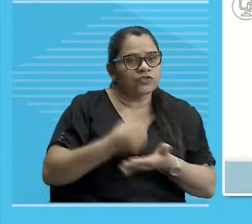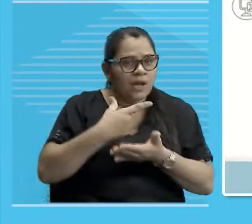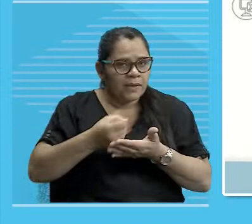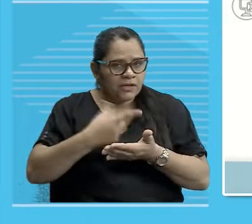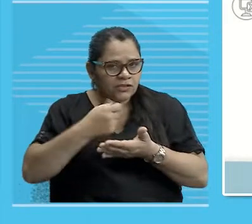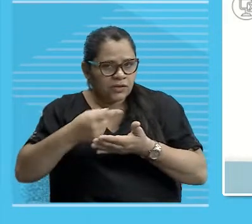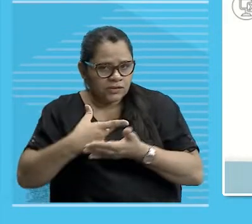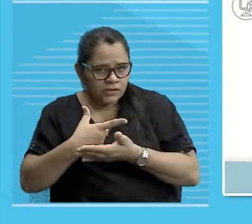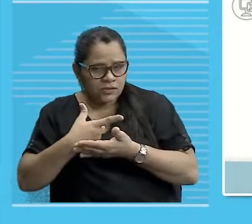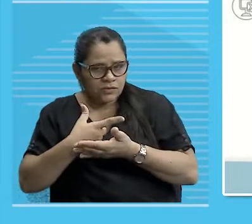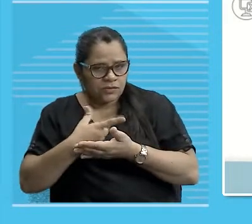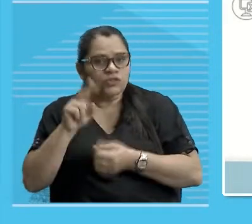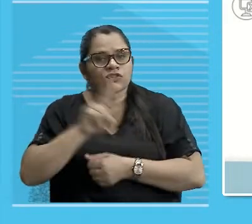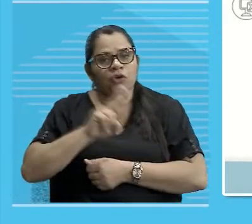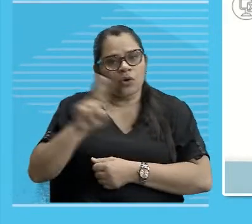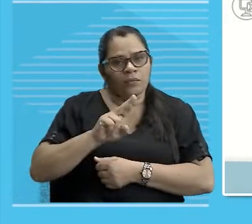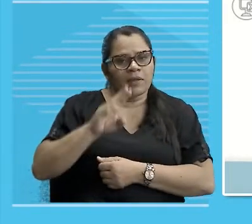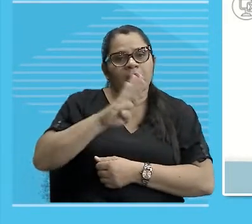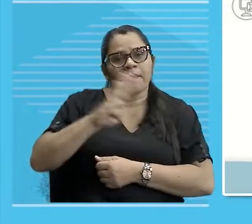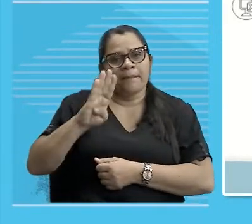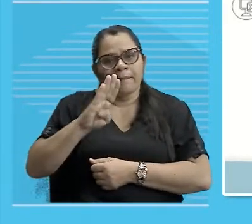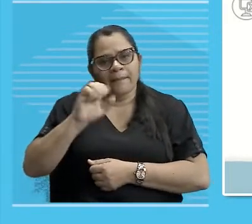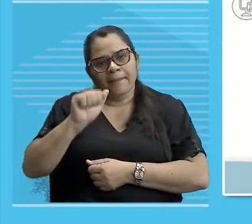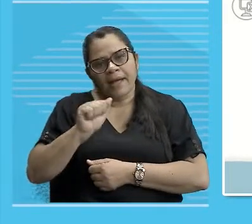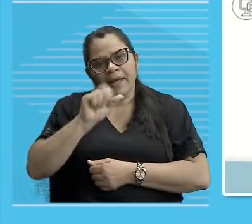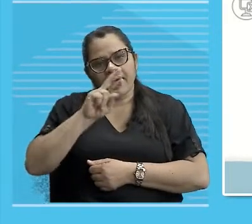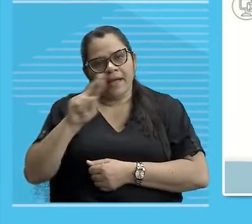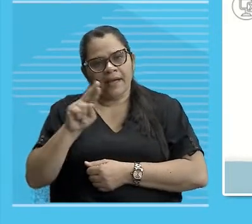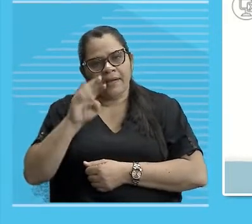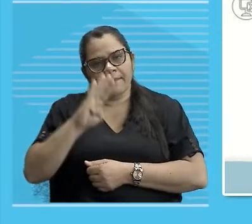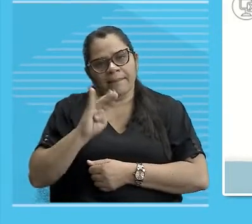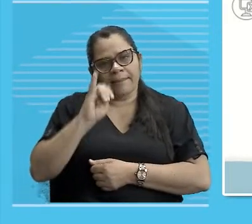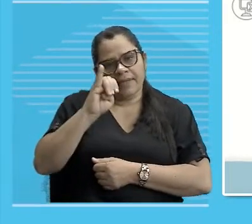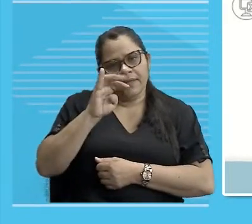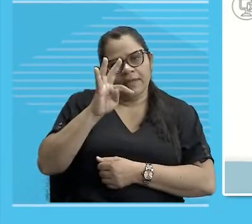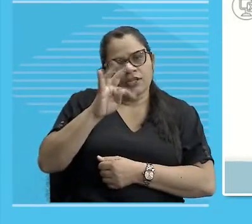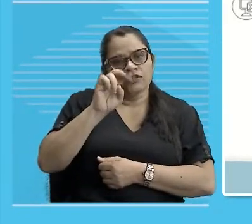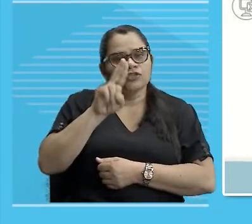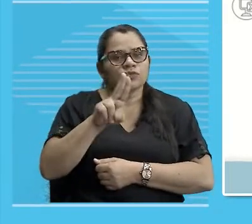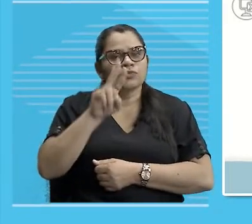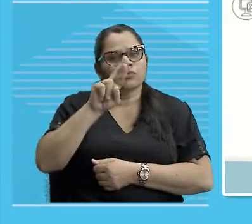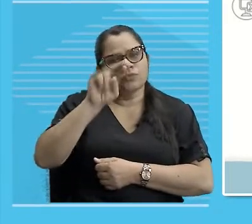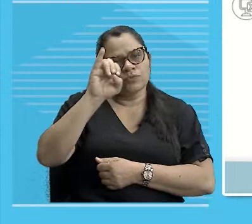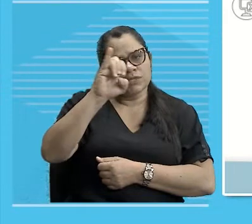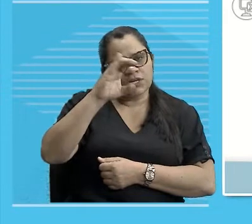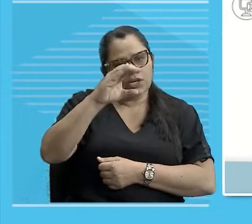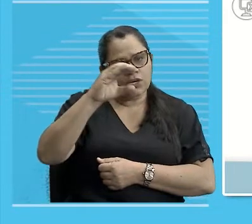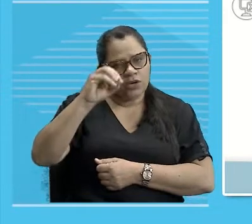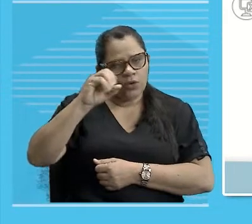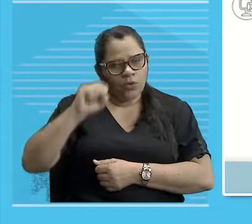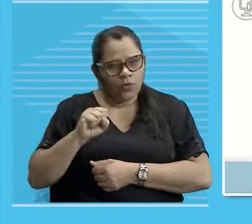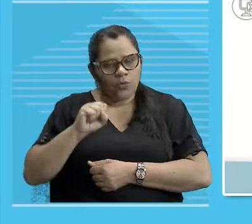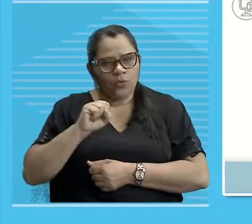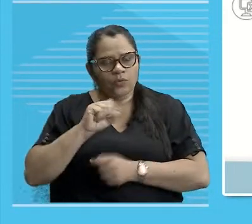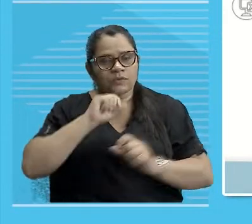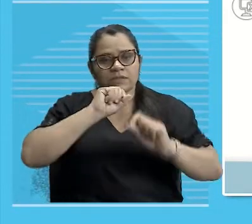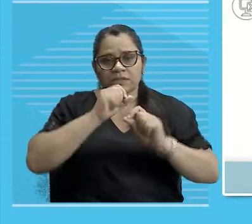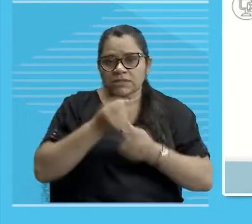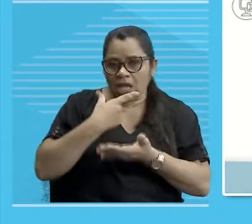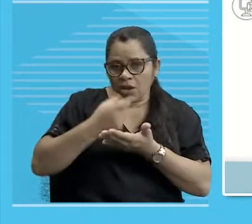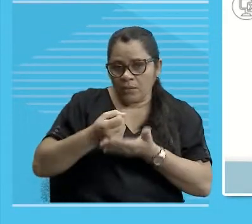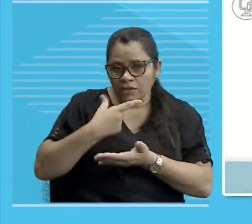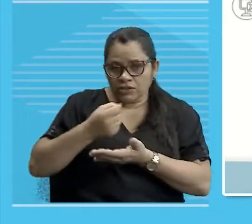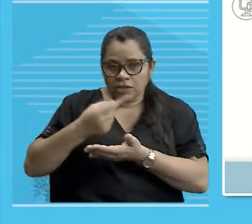chamados barbitúricos. Os barbitúricos eram